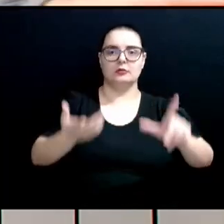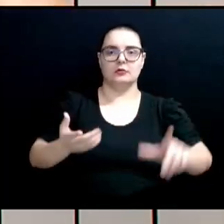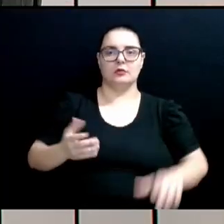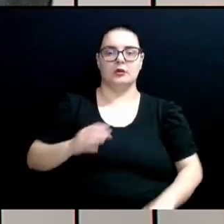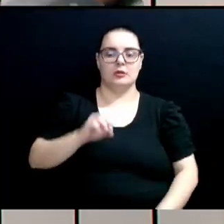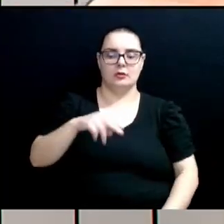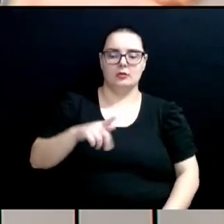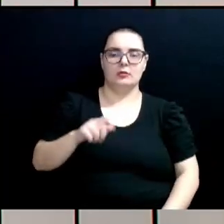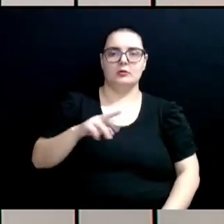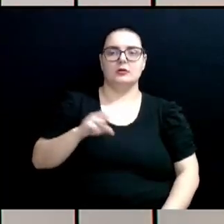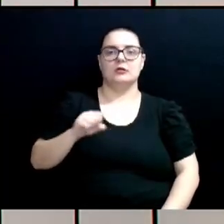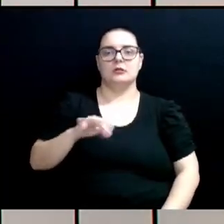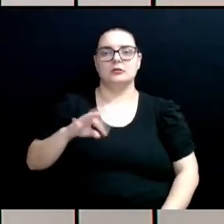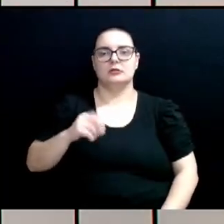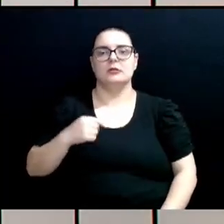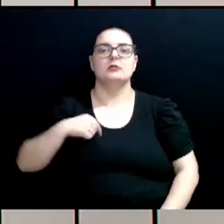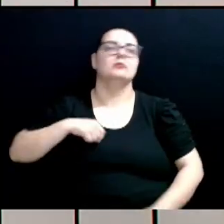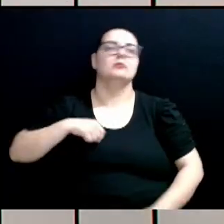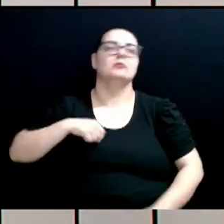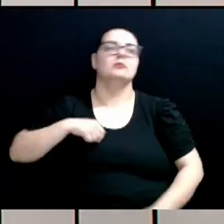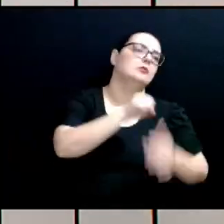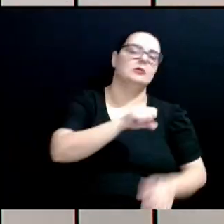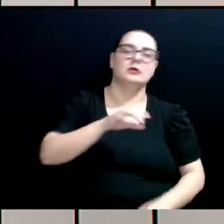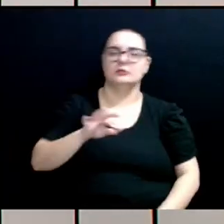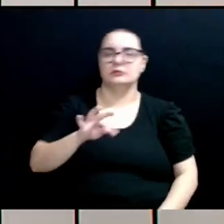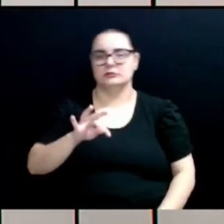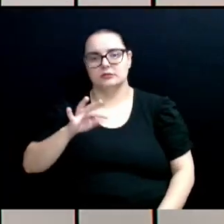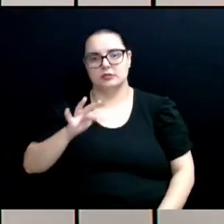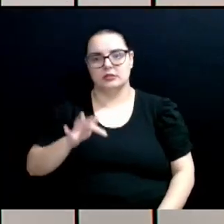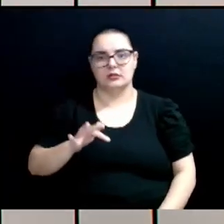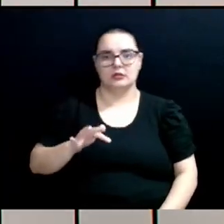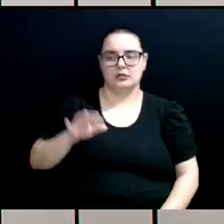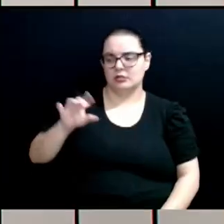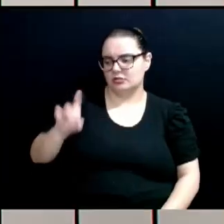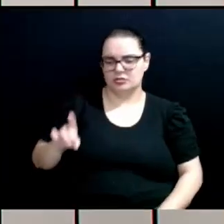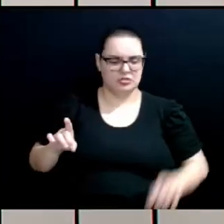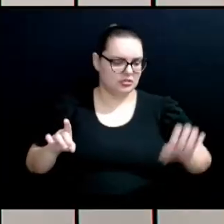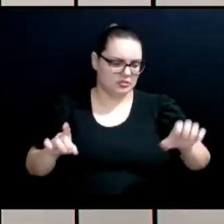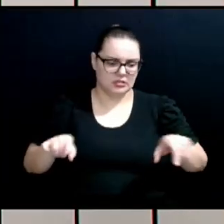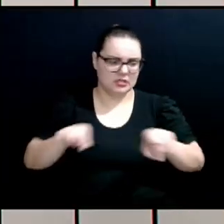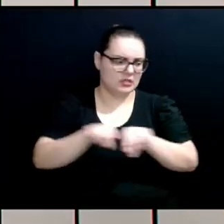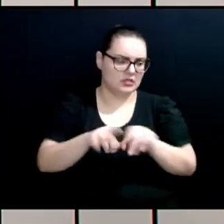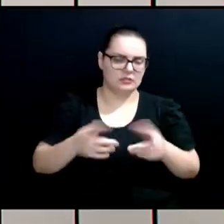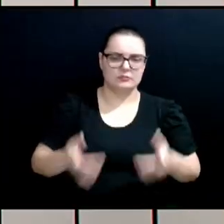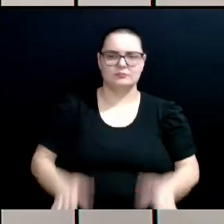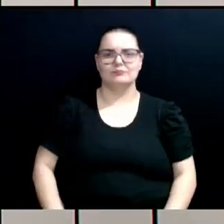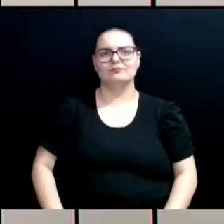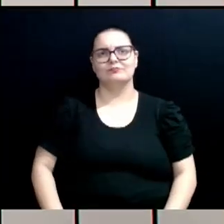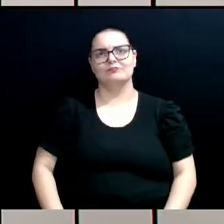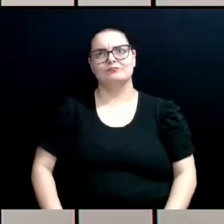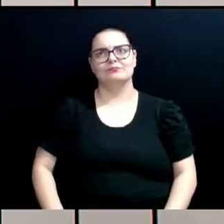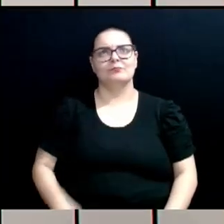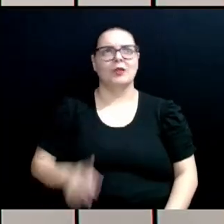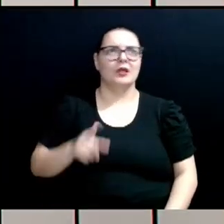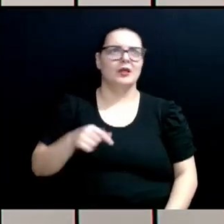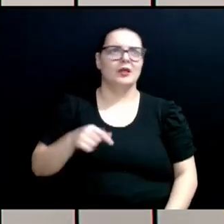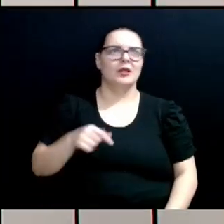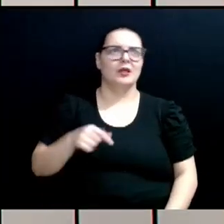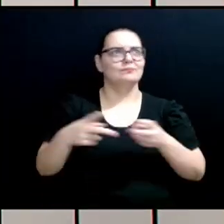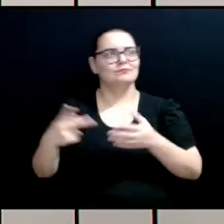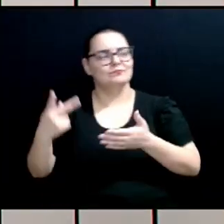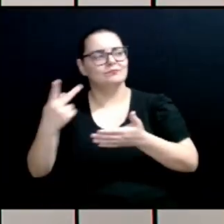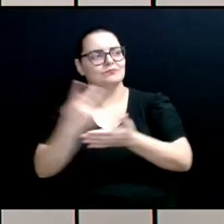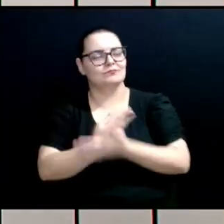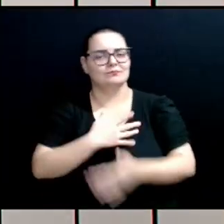assunto para o STF, tanto de esquerda quanto de direita. É uma percepção equivocada da minha parte de